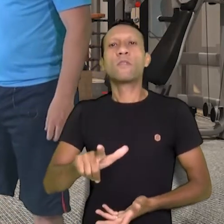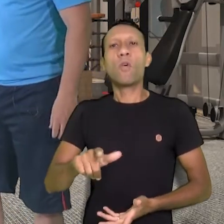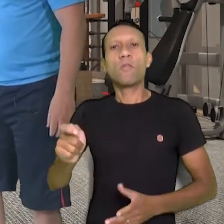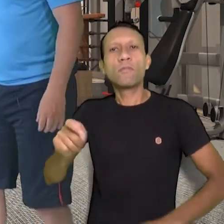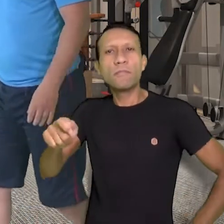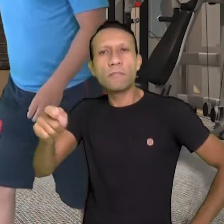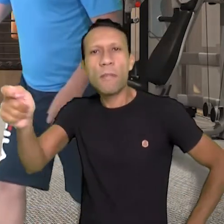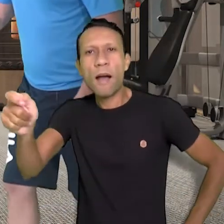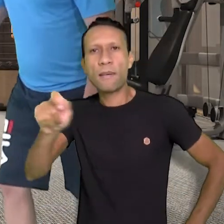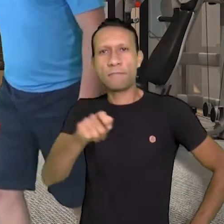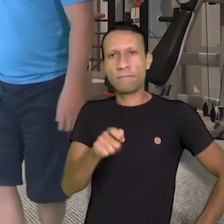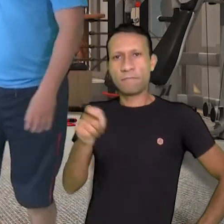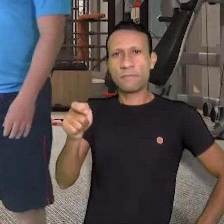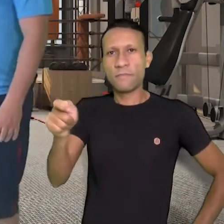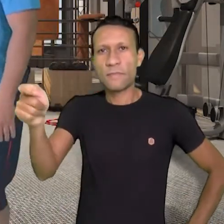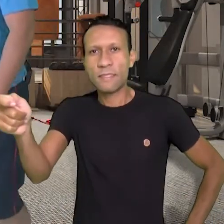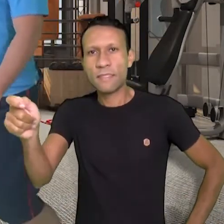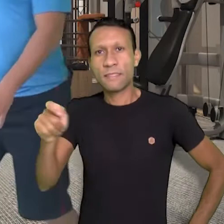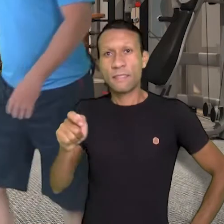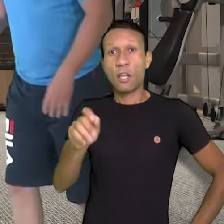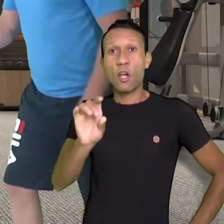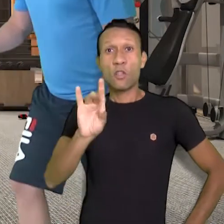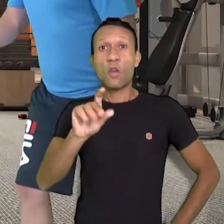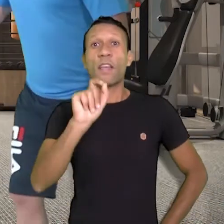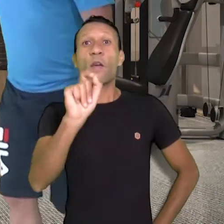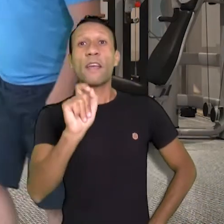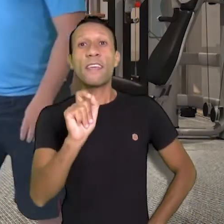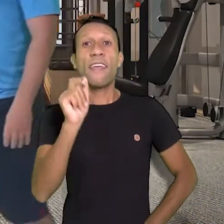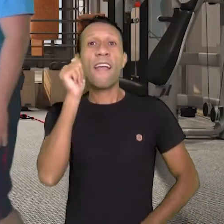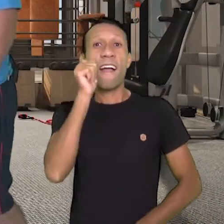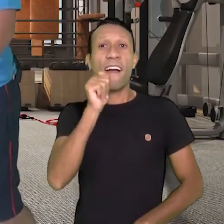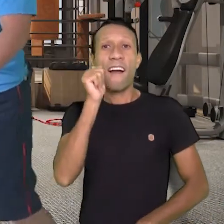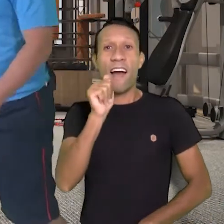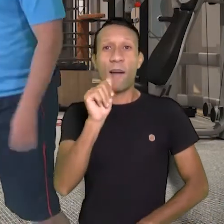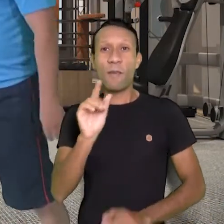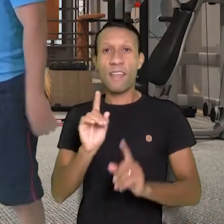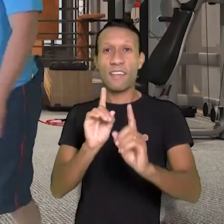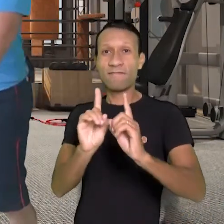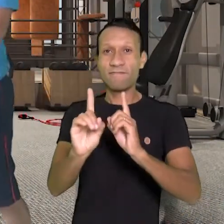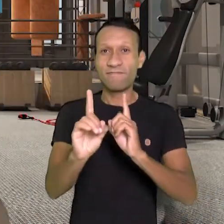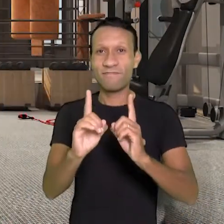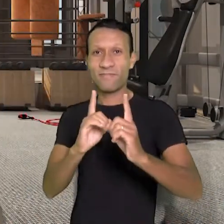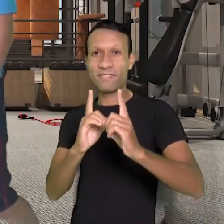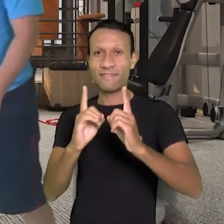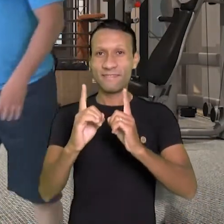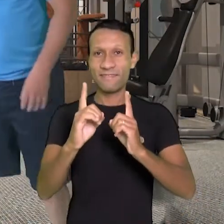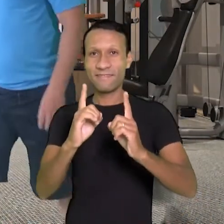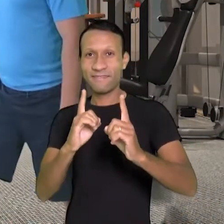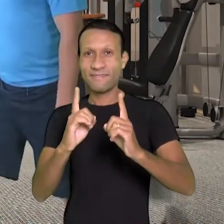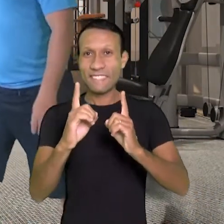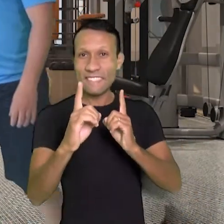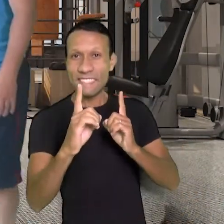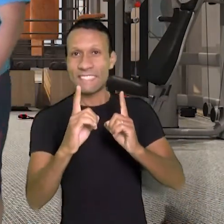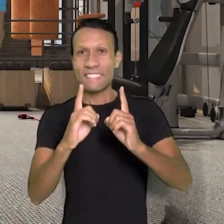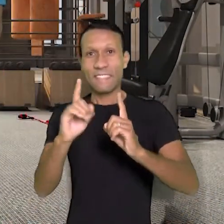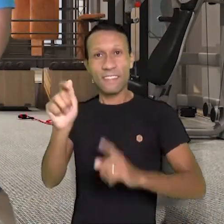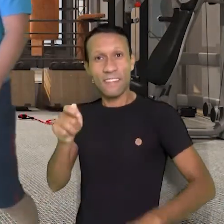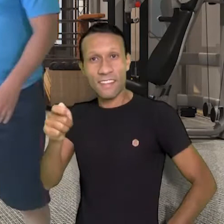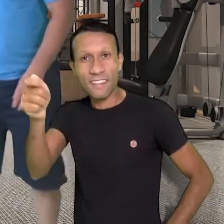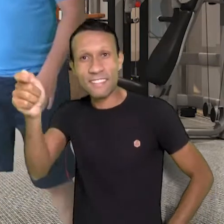movimento da esgrima certo ó só que ela vai ficar movimentando para dificultar é a minha